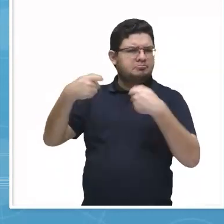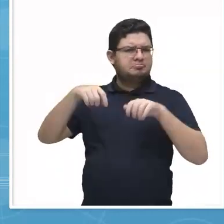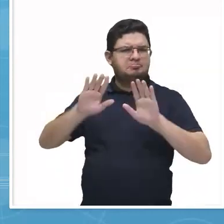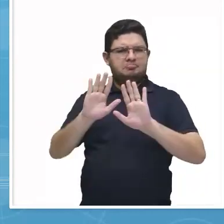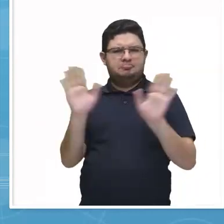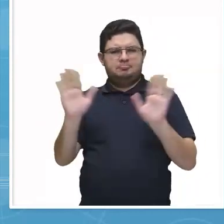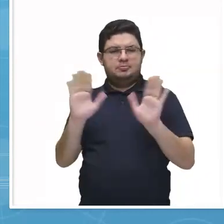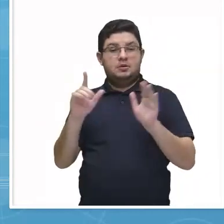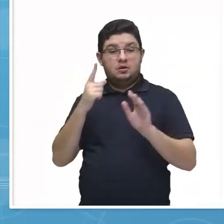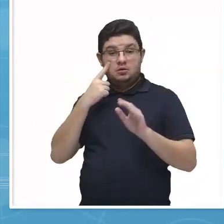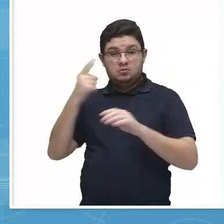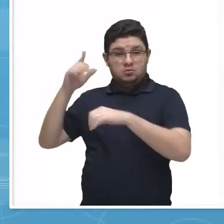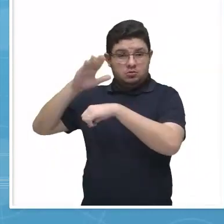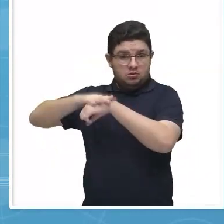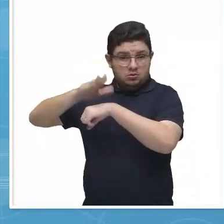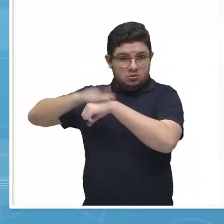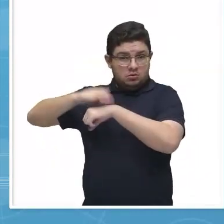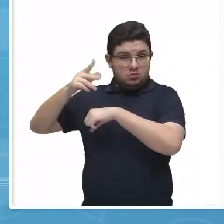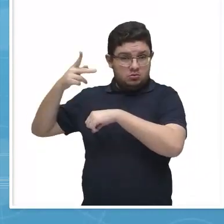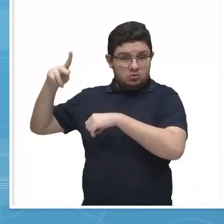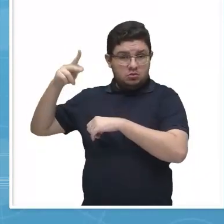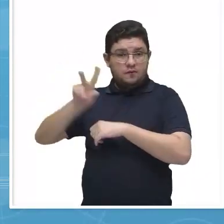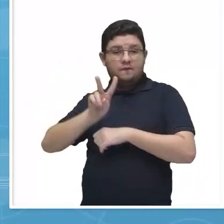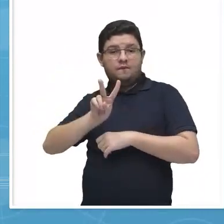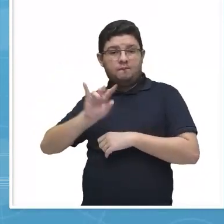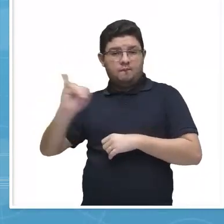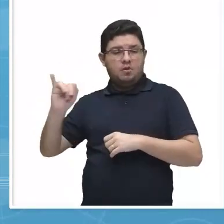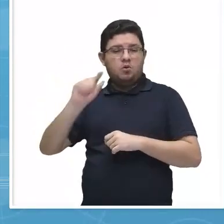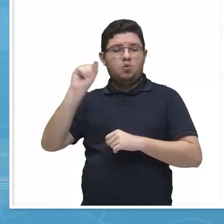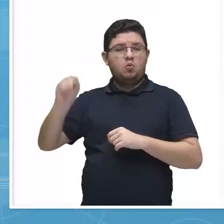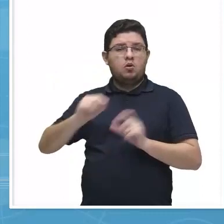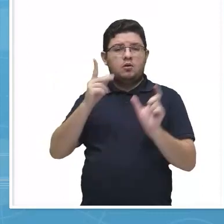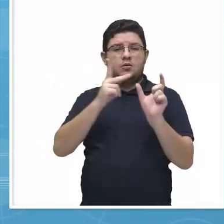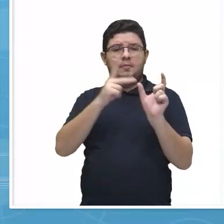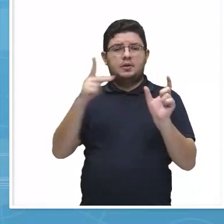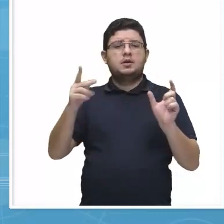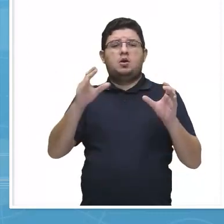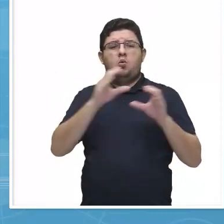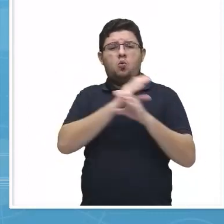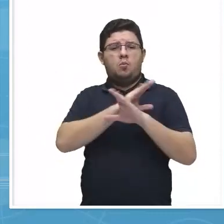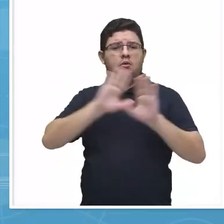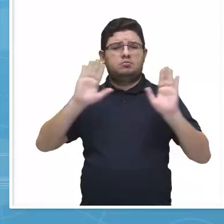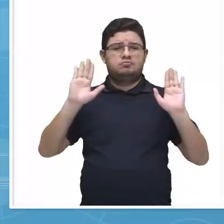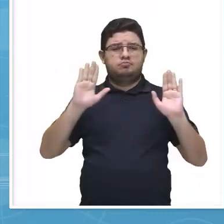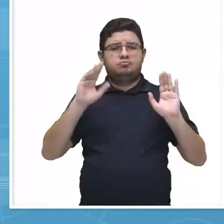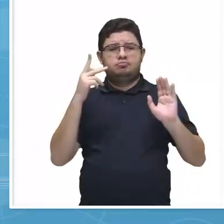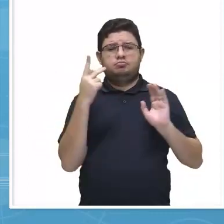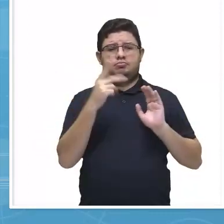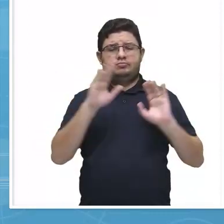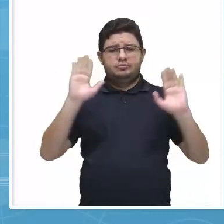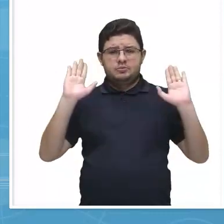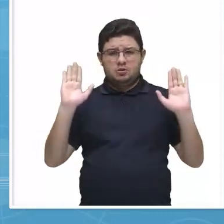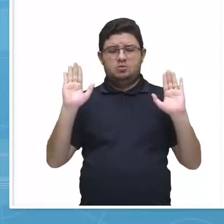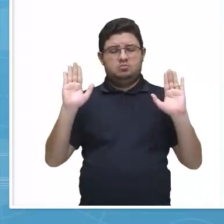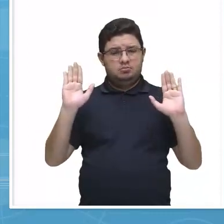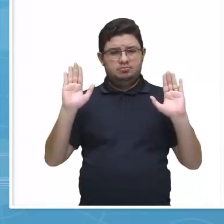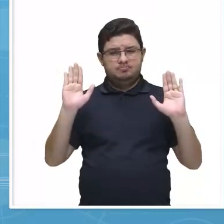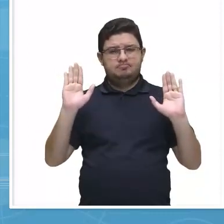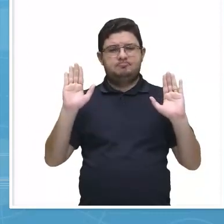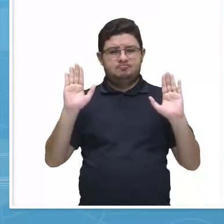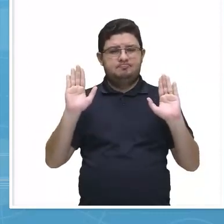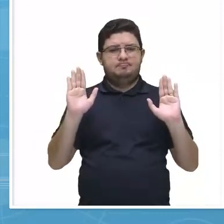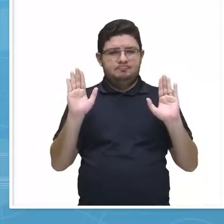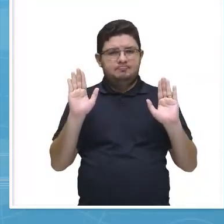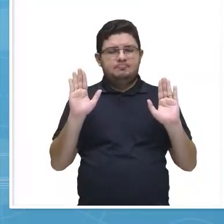Eles sozinho constituem o predicado. O verbo intransitivo sozinho constitui